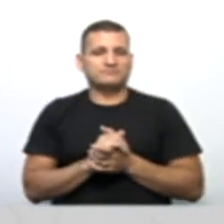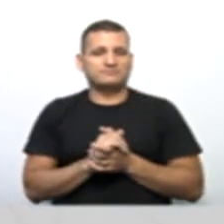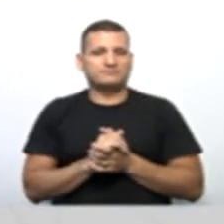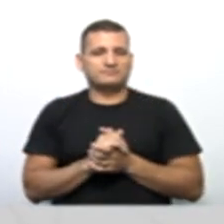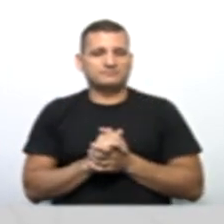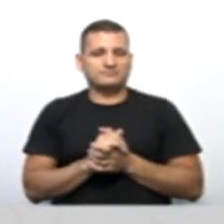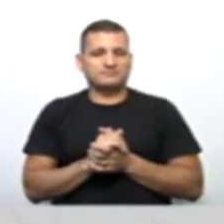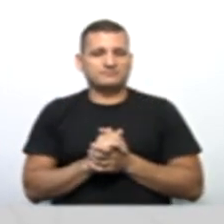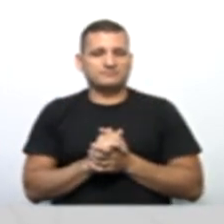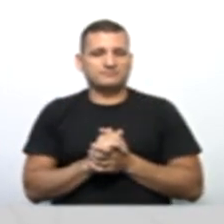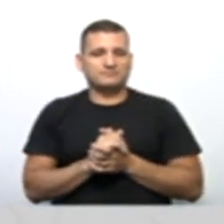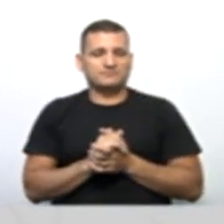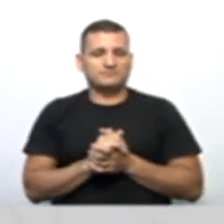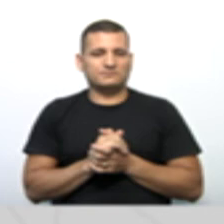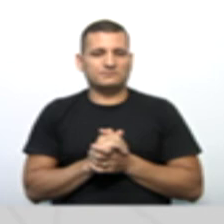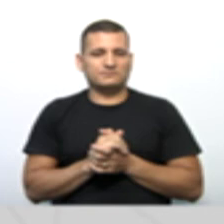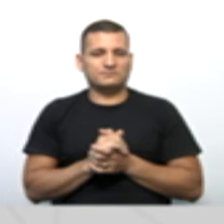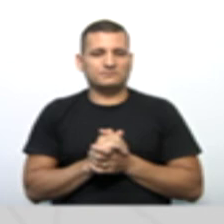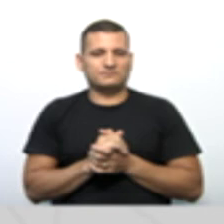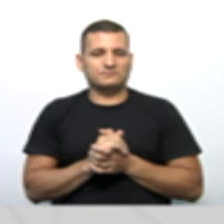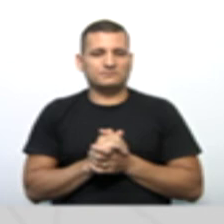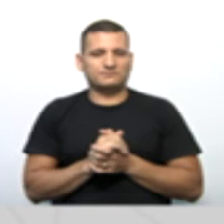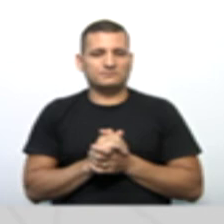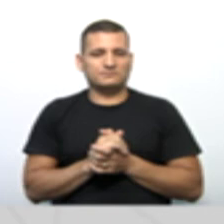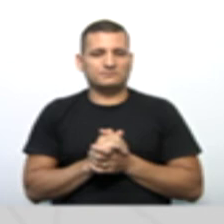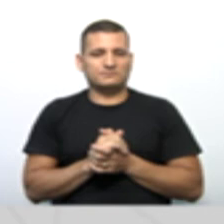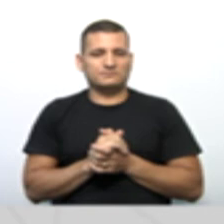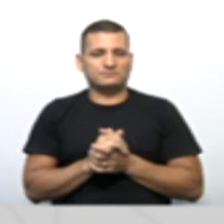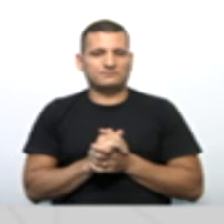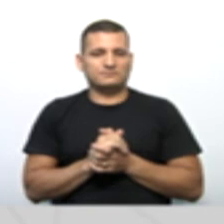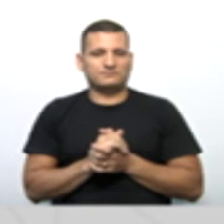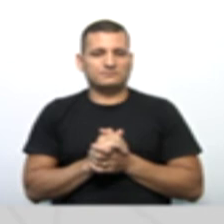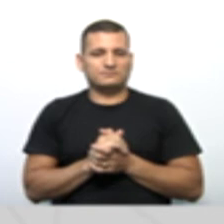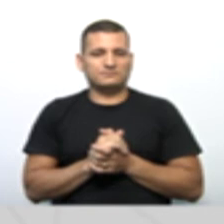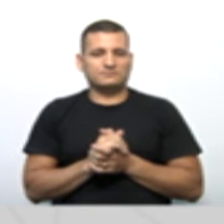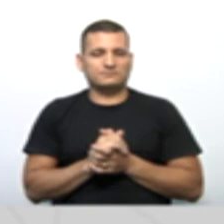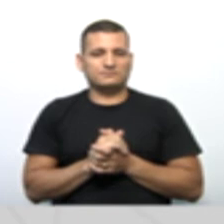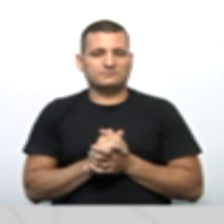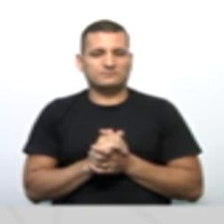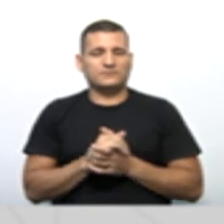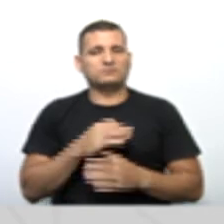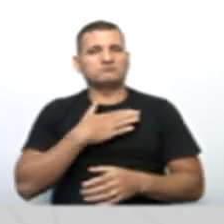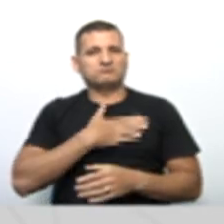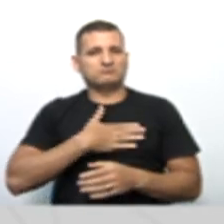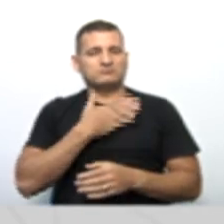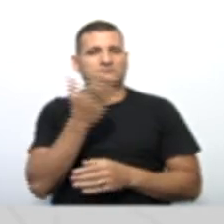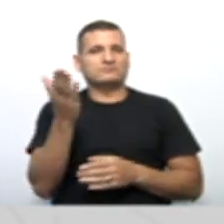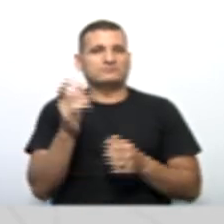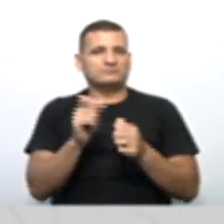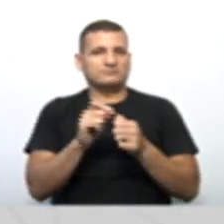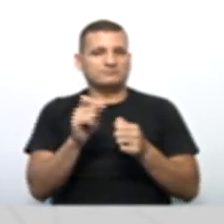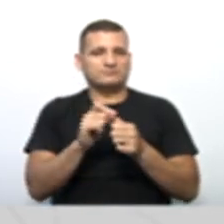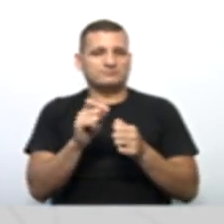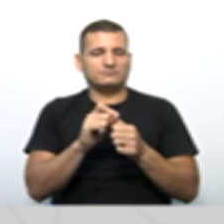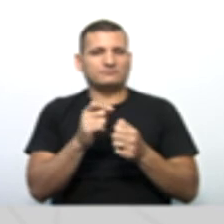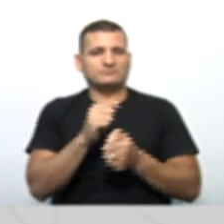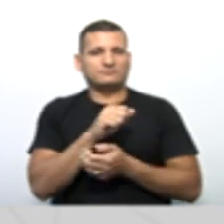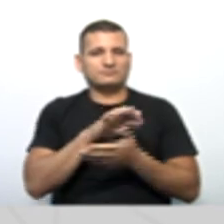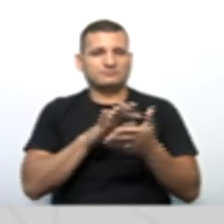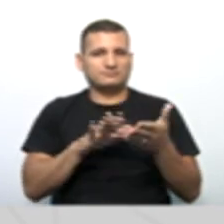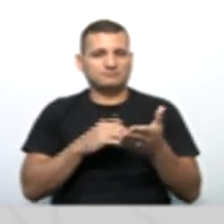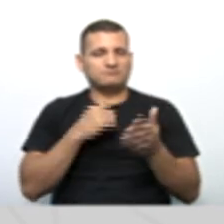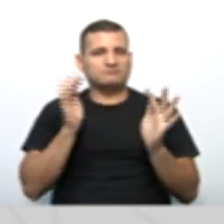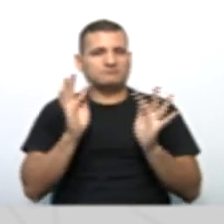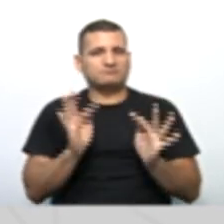como as pessoas foram muito bem mesmo taxa gostei bastante do que você já sim fico feliz vocês